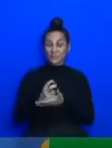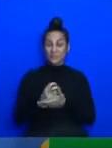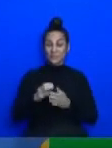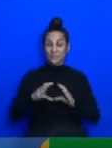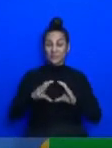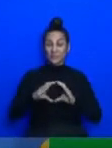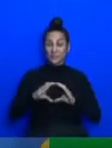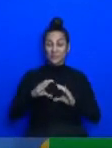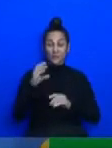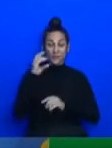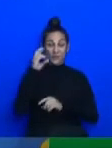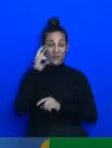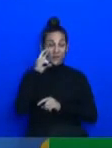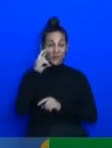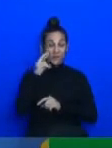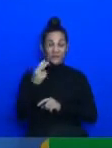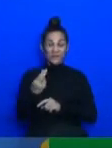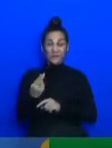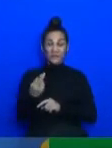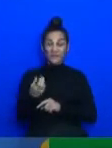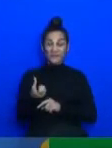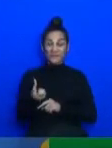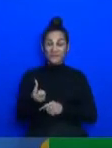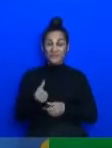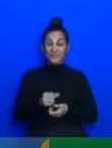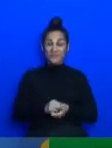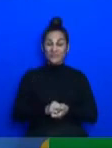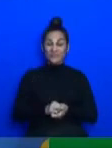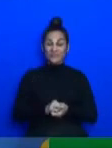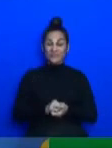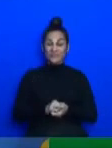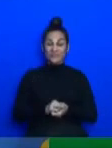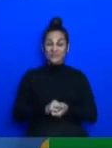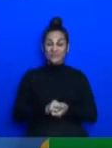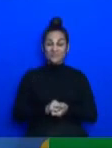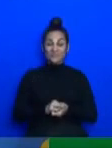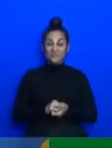Bola rosa 26, rosa número 26.